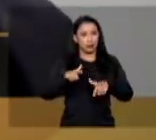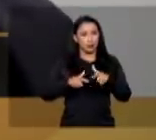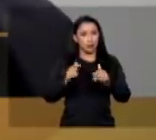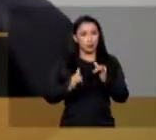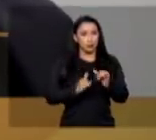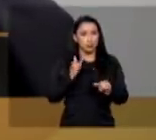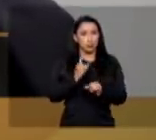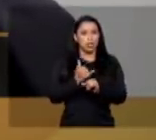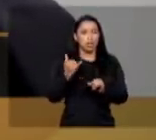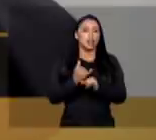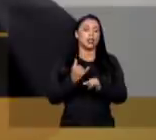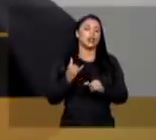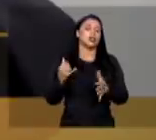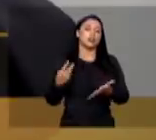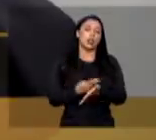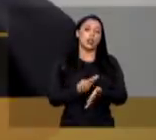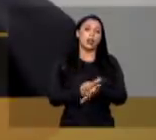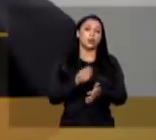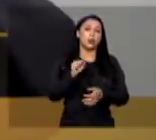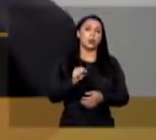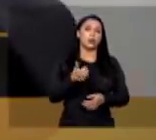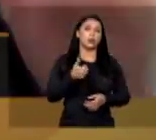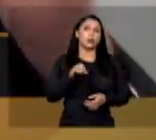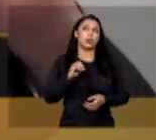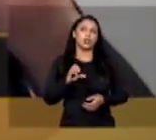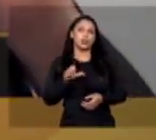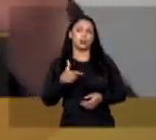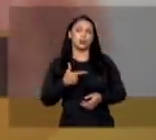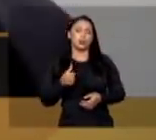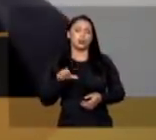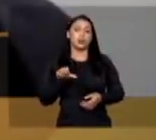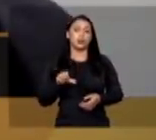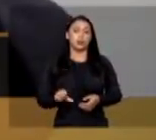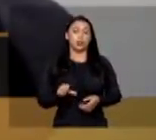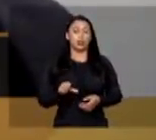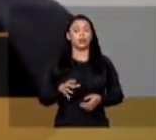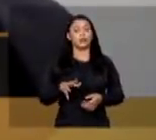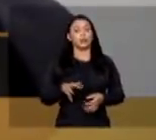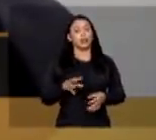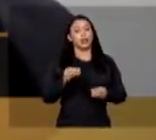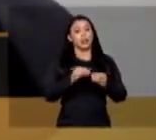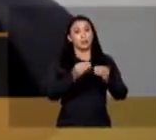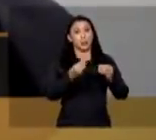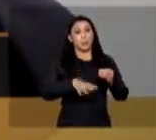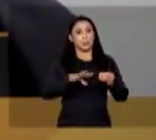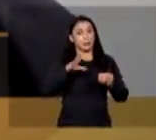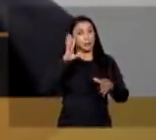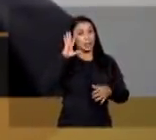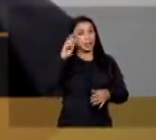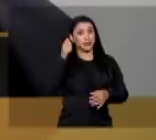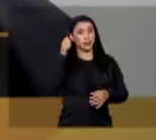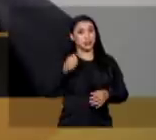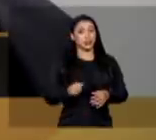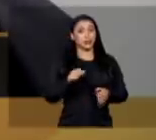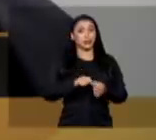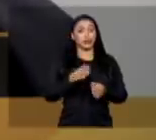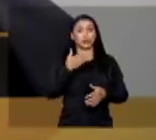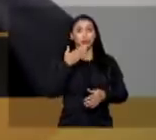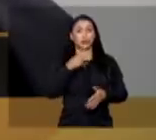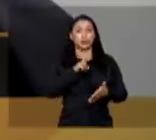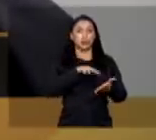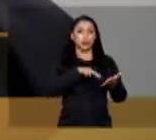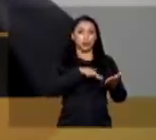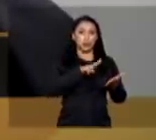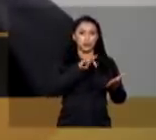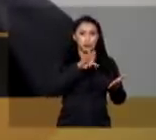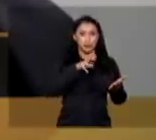decisão monocrática em 8/10/2019, em que reconhecia a prejudicialidade da impetração a despeito do pedido de vista do